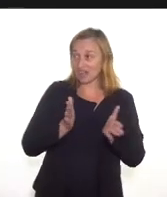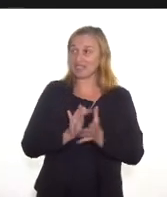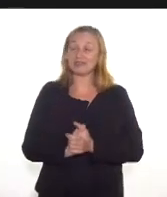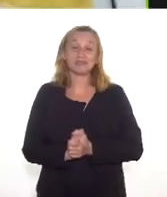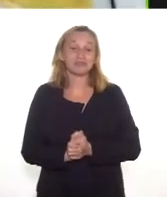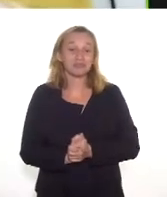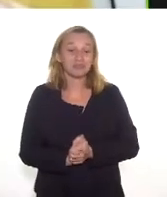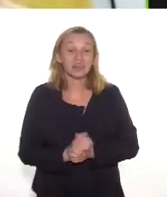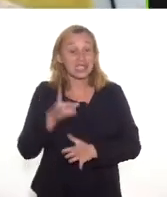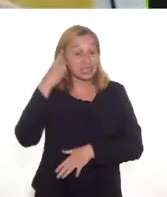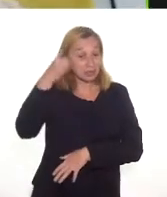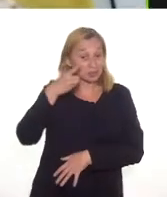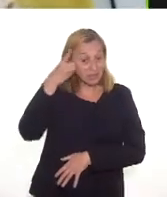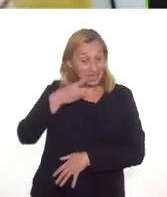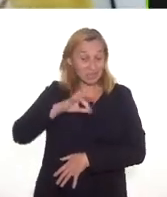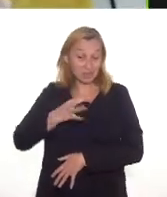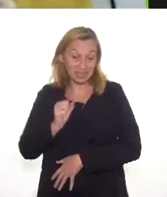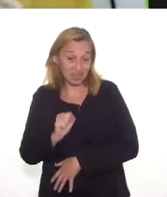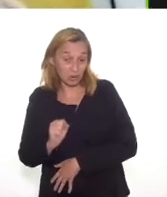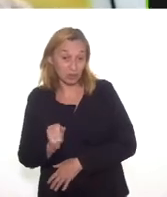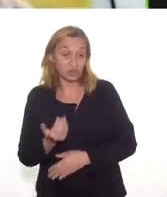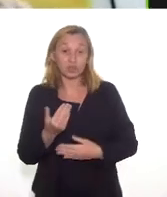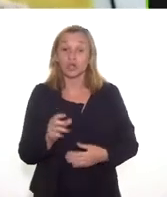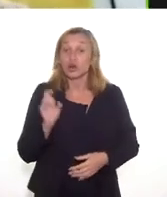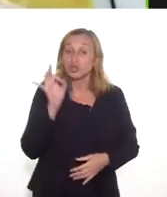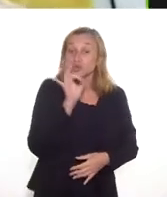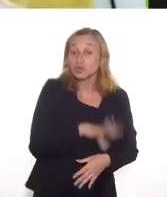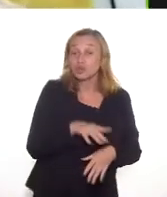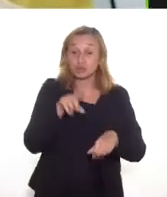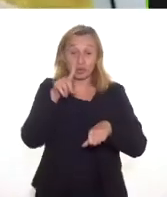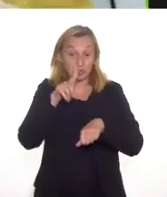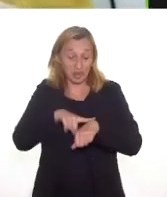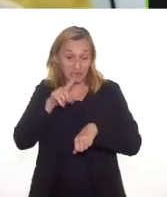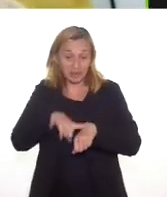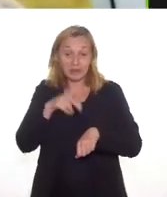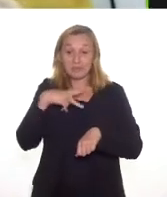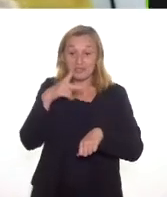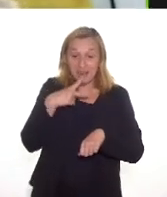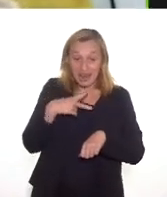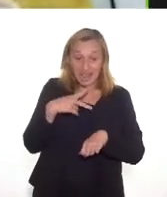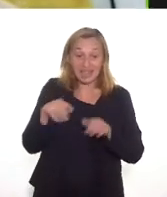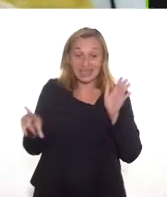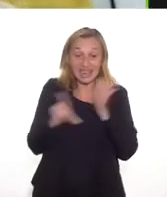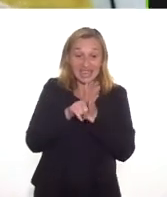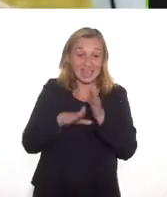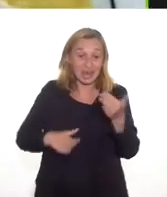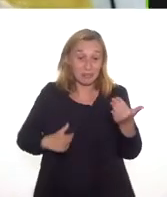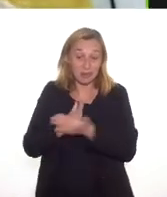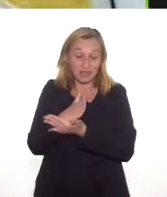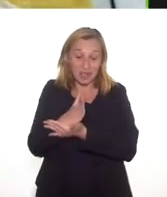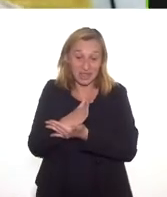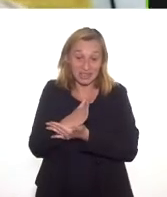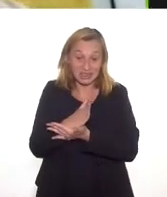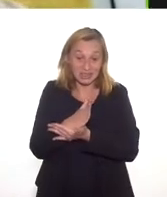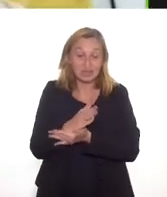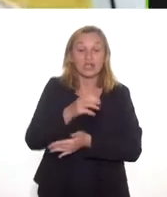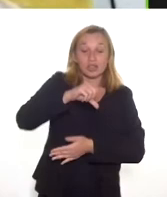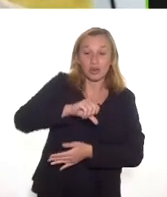Excelência, deputada Marta Rocha, me permito os últimos instantes para falar da lei aprovada, a Lei